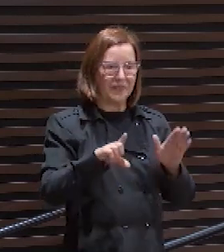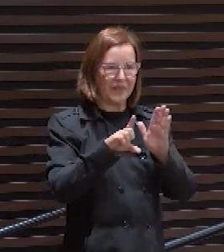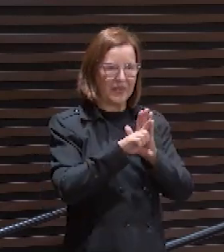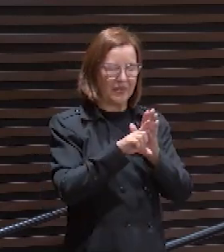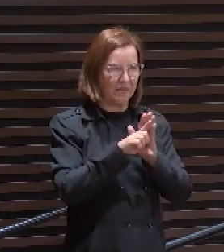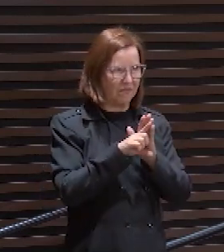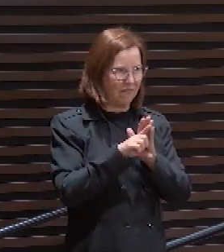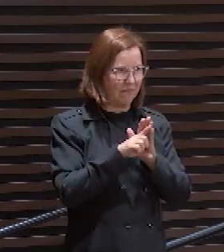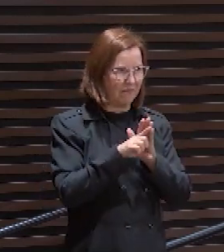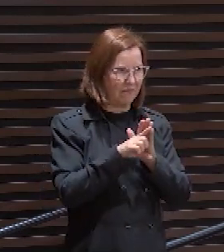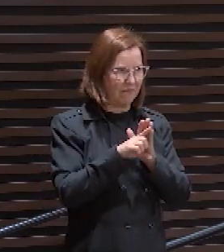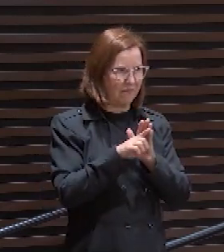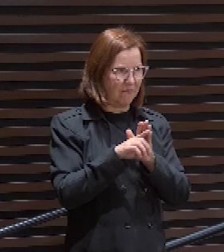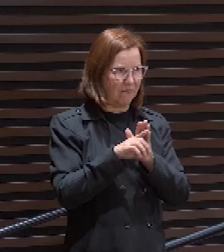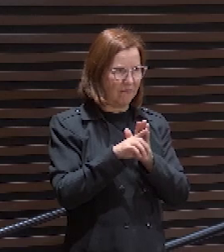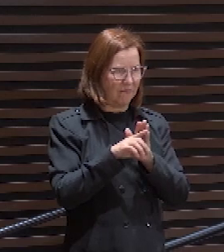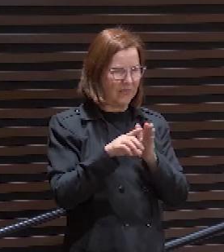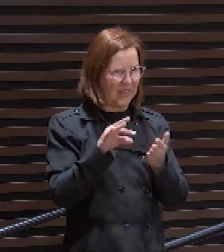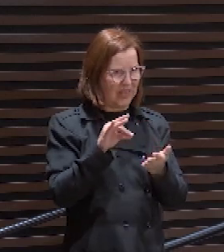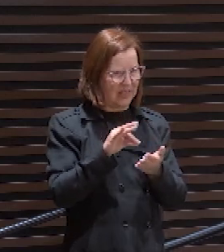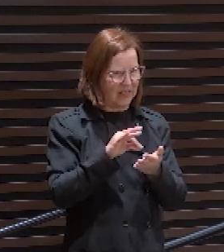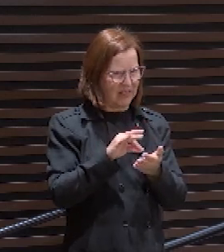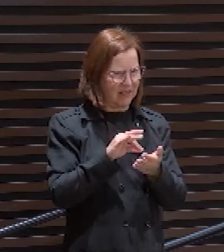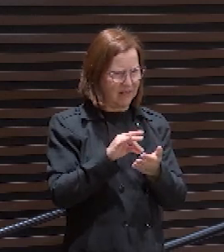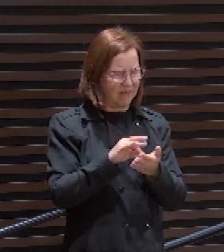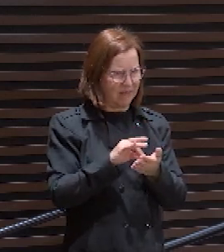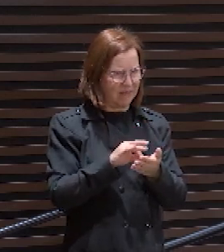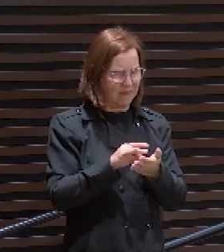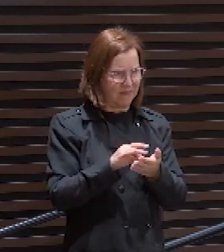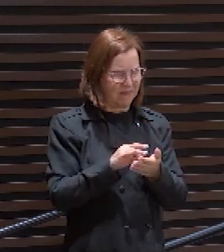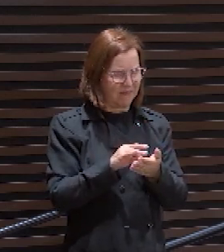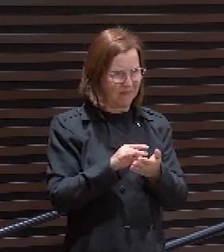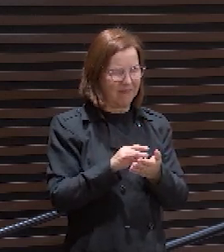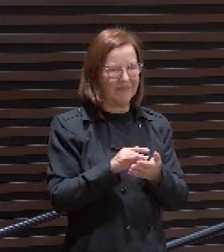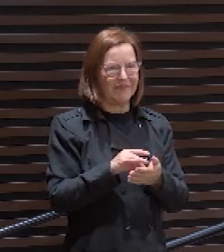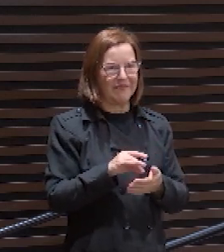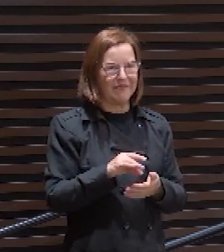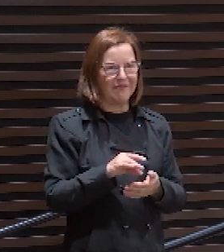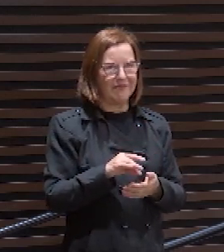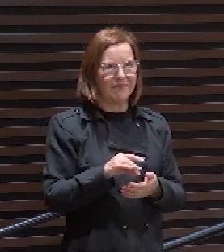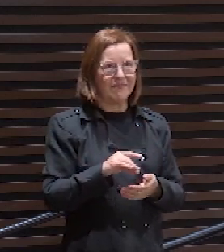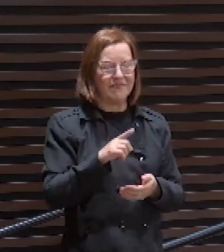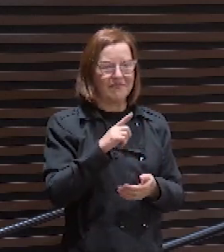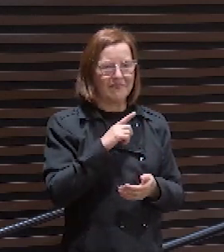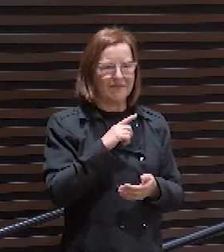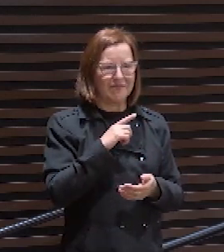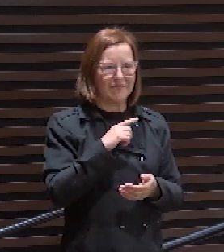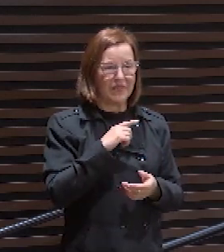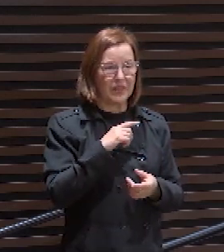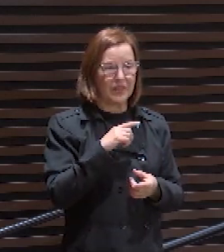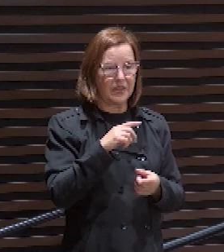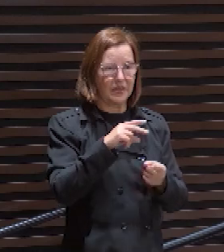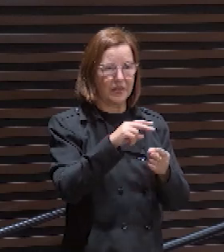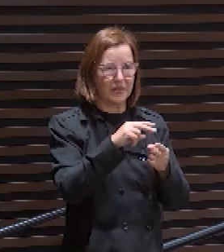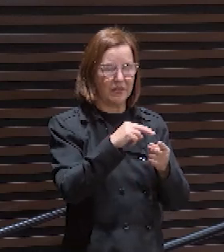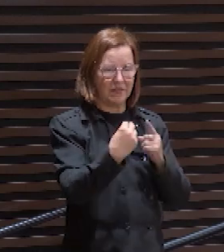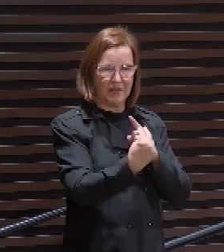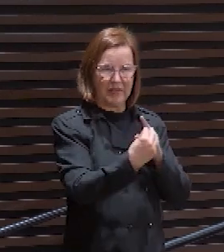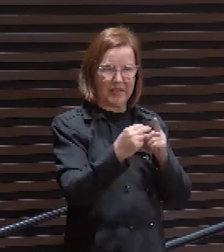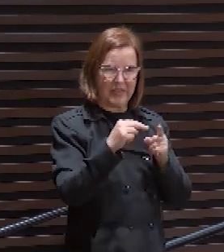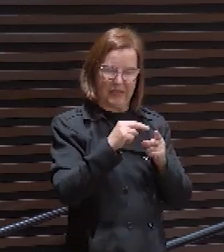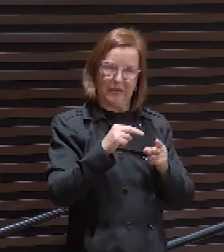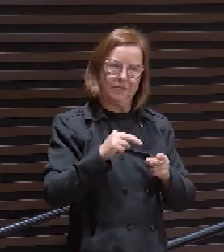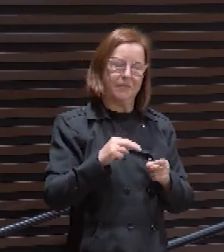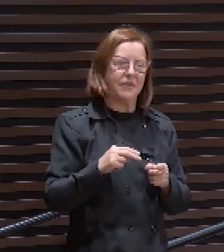realidade acima descrita, existe também um outro aspecto de tomar a cruz, não apenas de ser ali morto, necessariamente, e